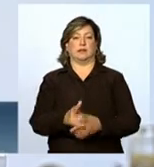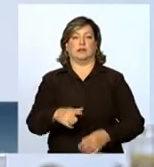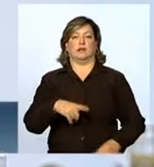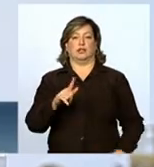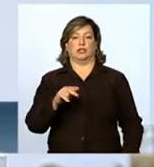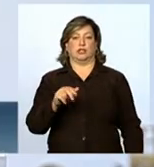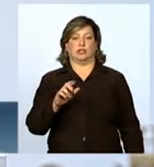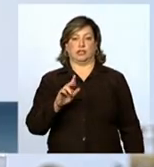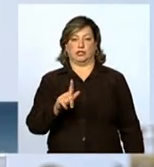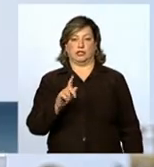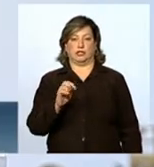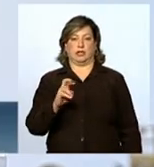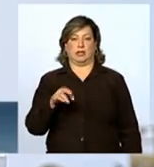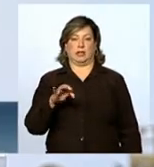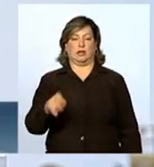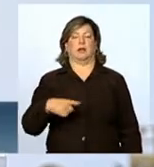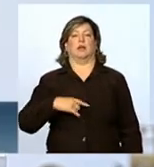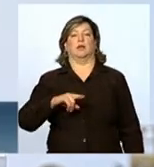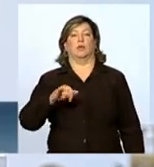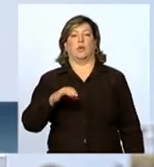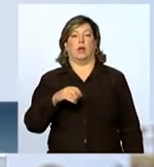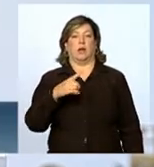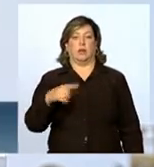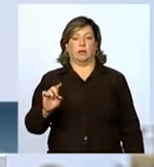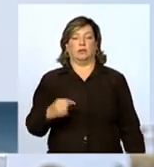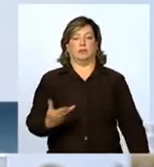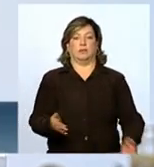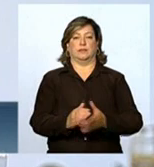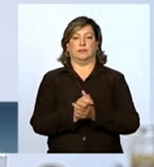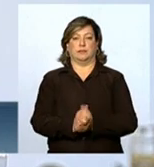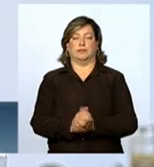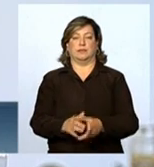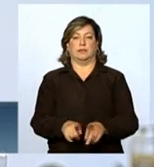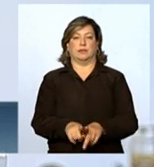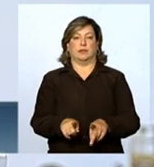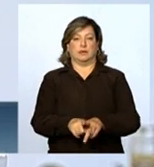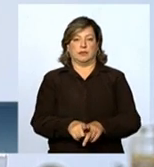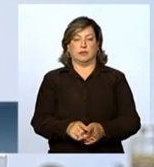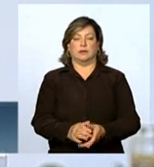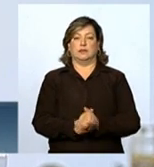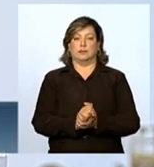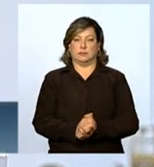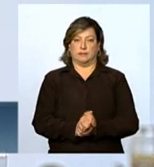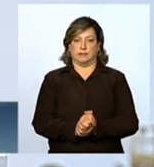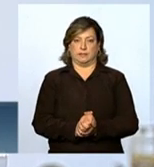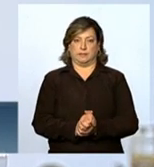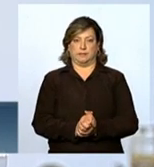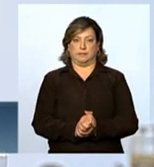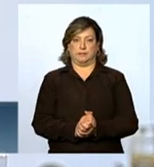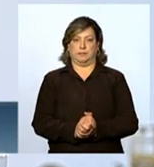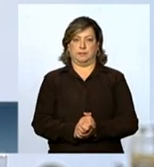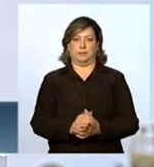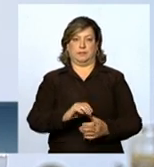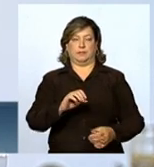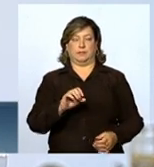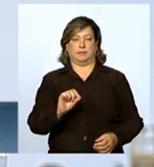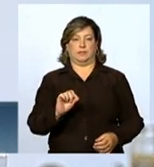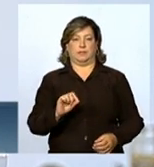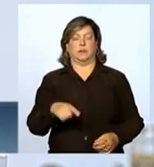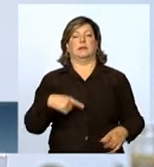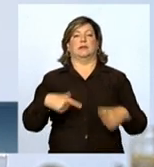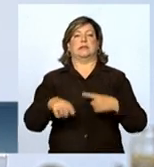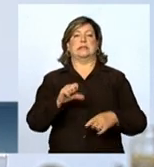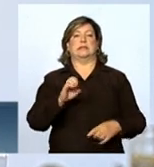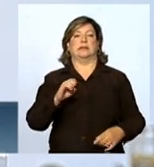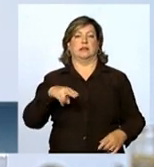Educação do SENAI, João Ricardo Santa Rosa, cumprimentar aqui também a superintendente de operações do